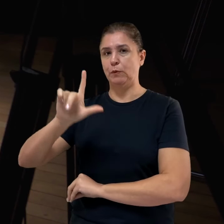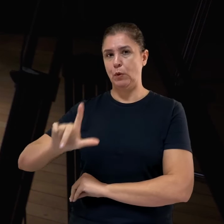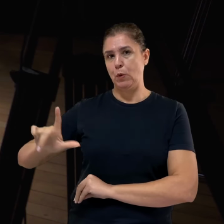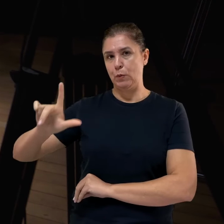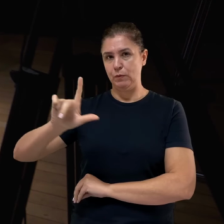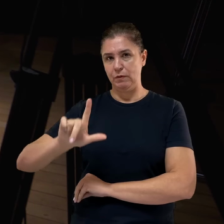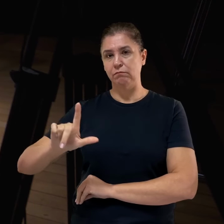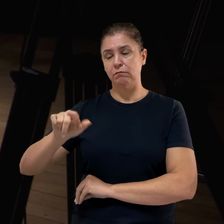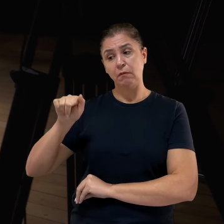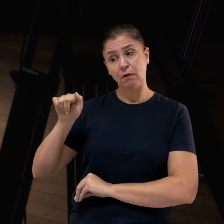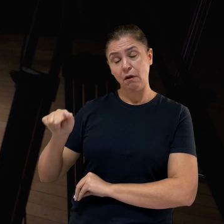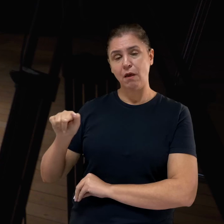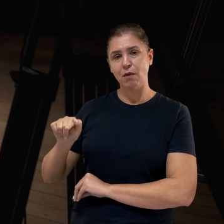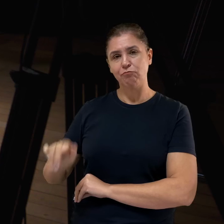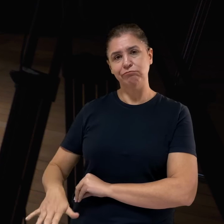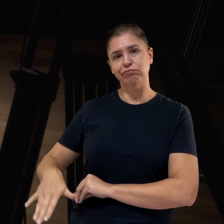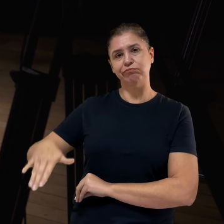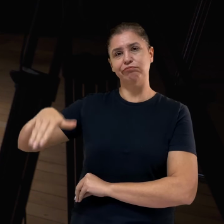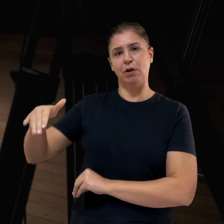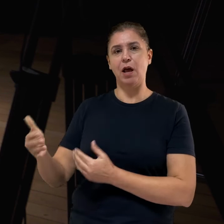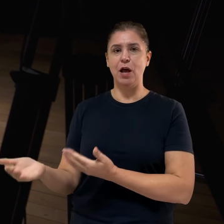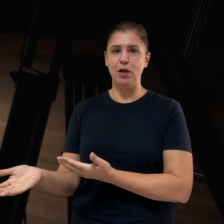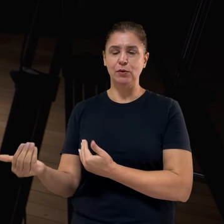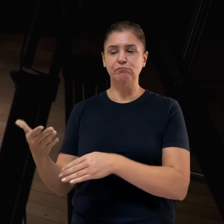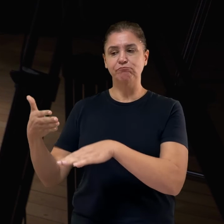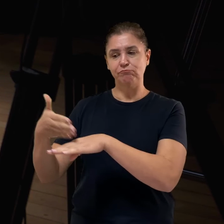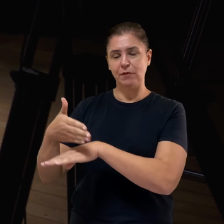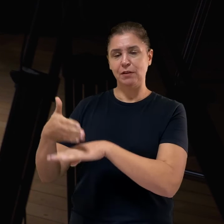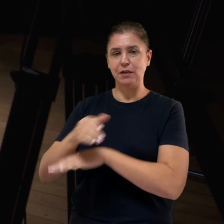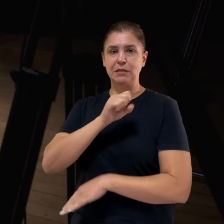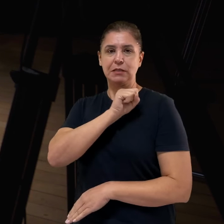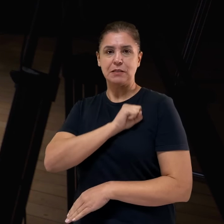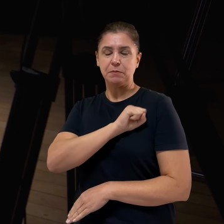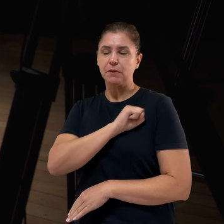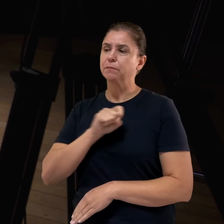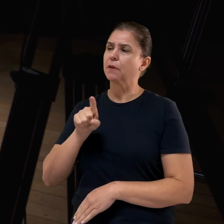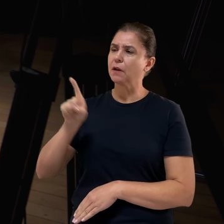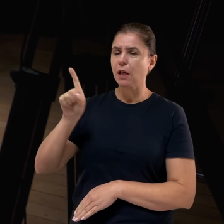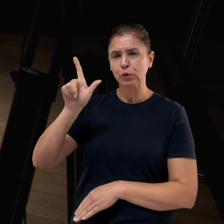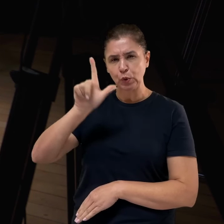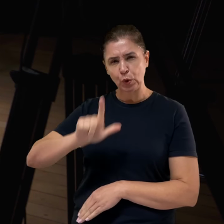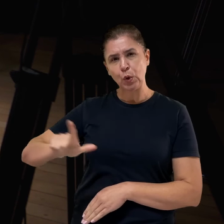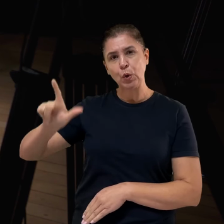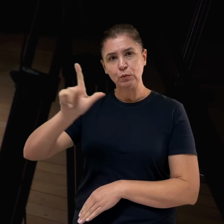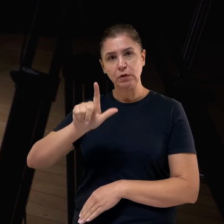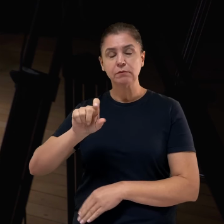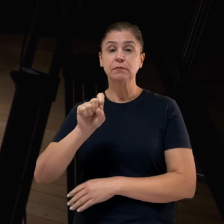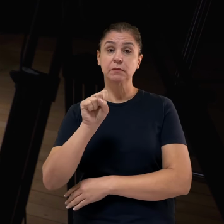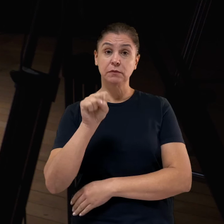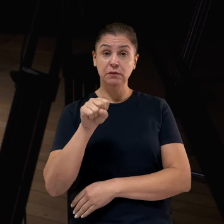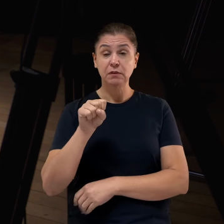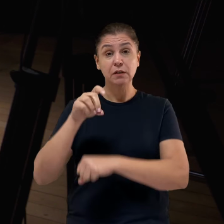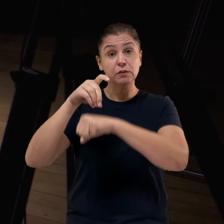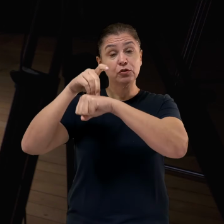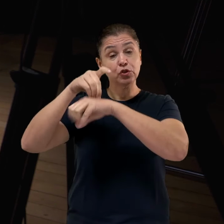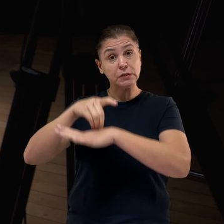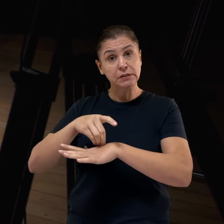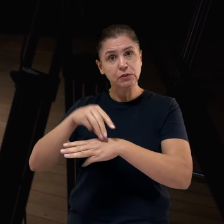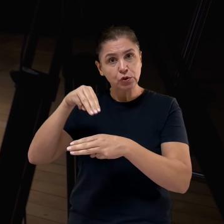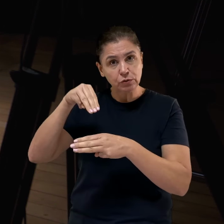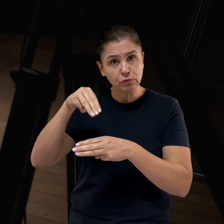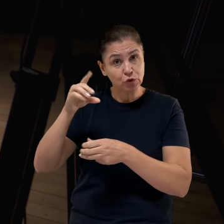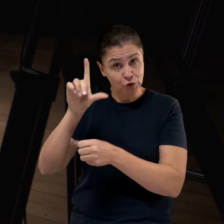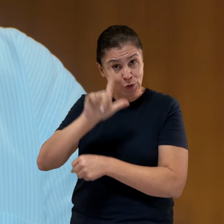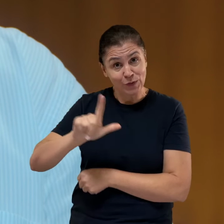Londrina. Exato. E ali fiz a minha adolescência e entrei também no seminário. No seminário de Londrina? Sim. Da Arquidiocese de